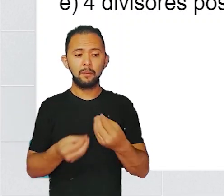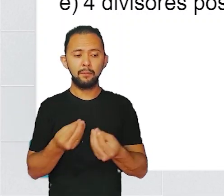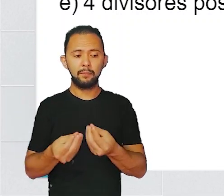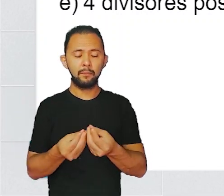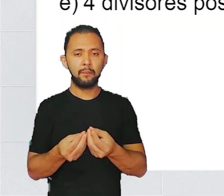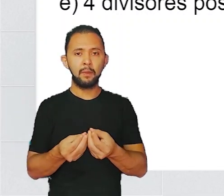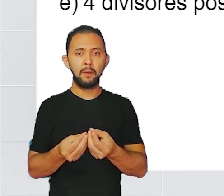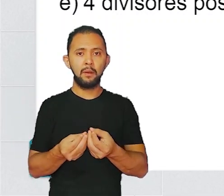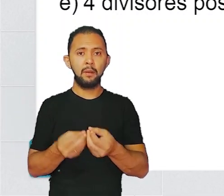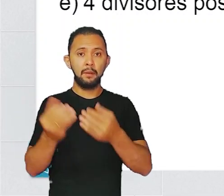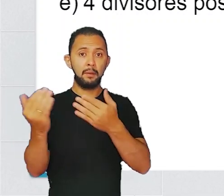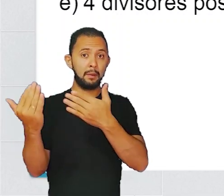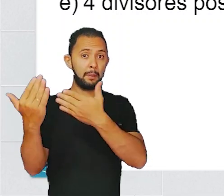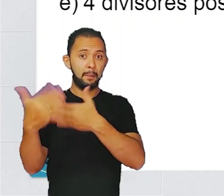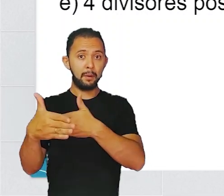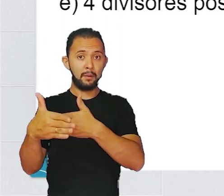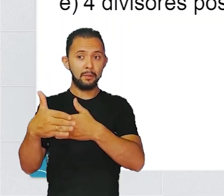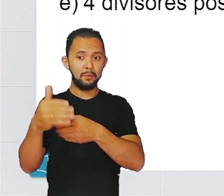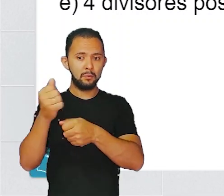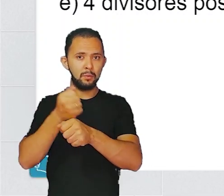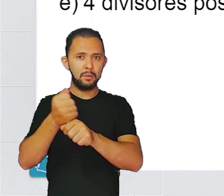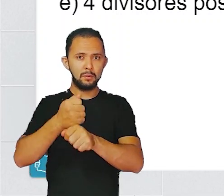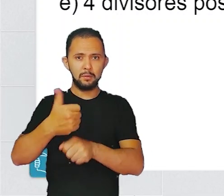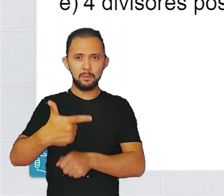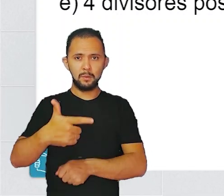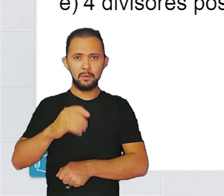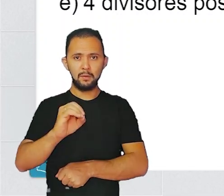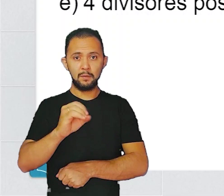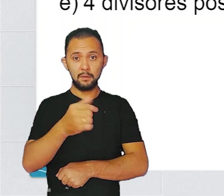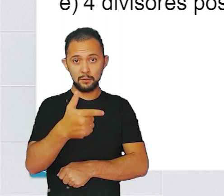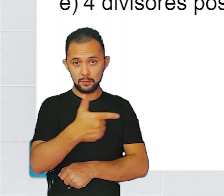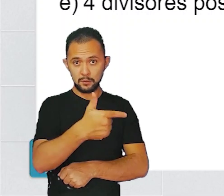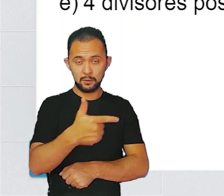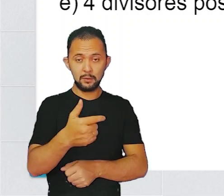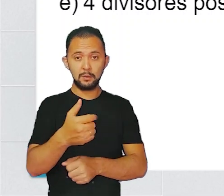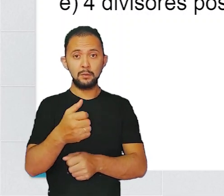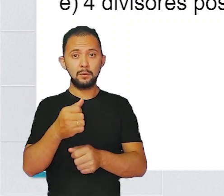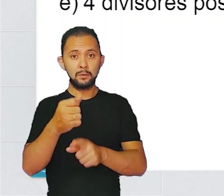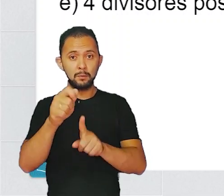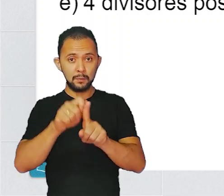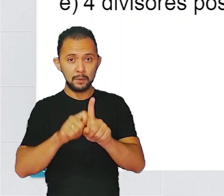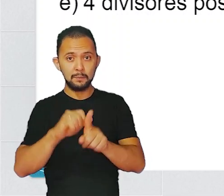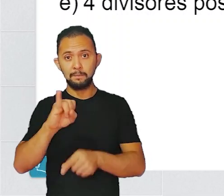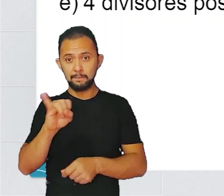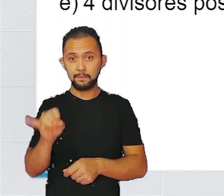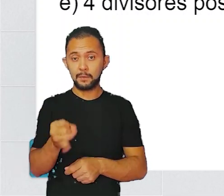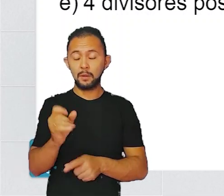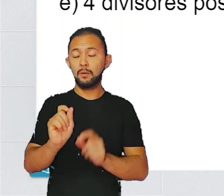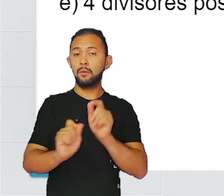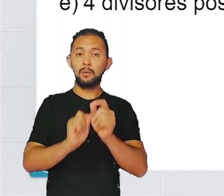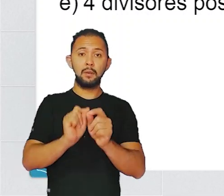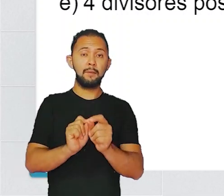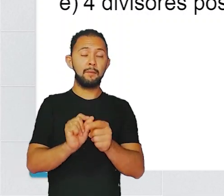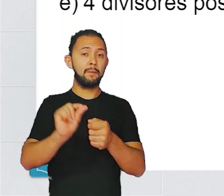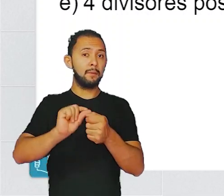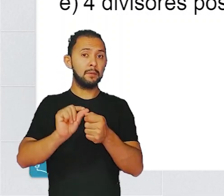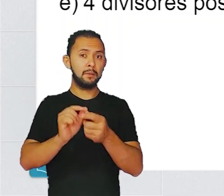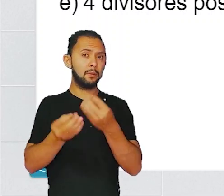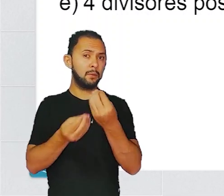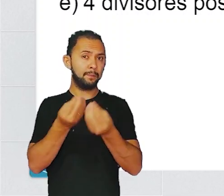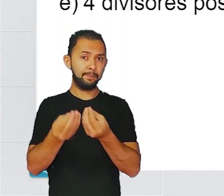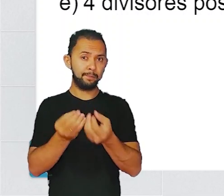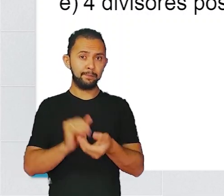da prova, né, que aconteceu em 2022, que foi em janeiro. Então, o que é que nós devemos fazer?